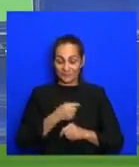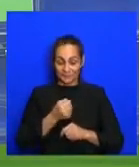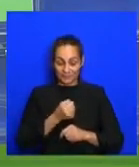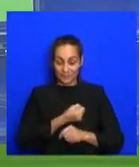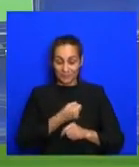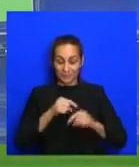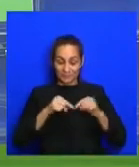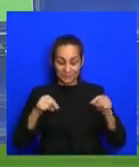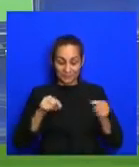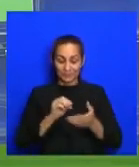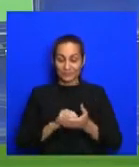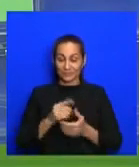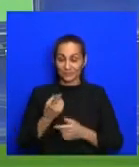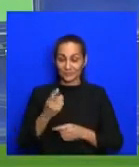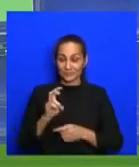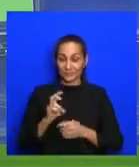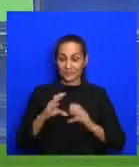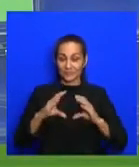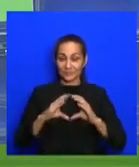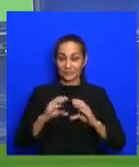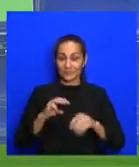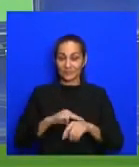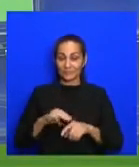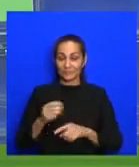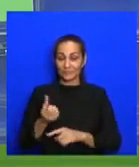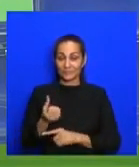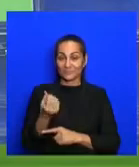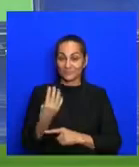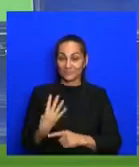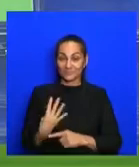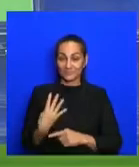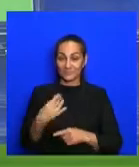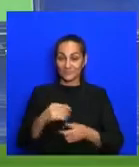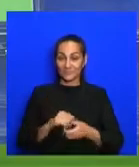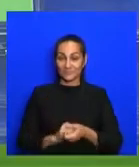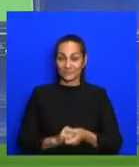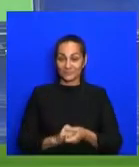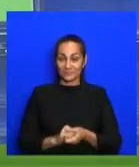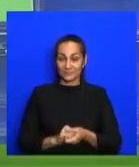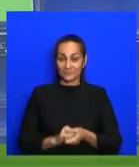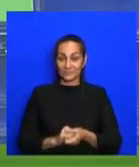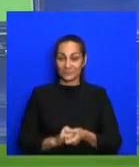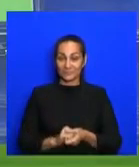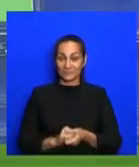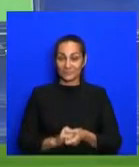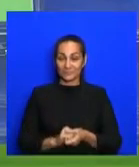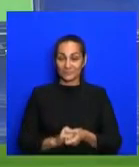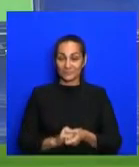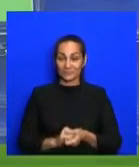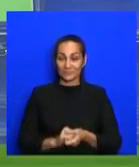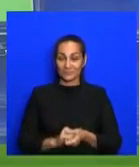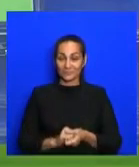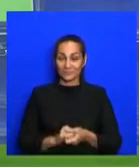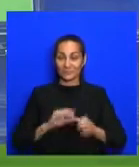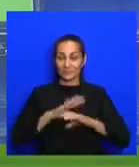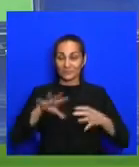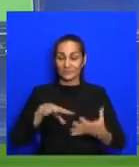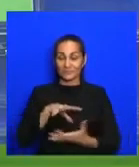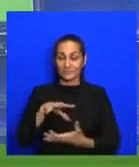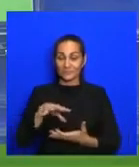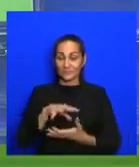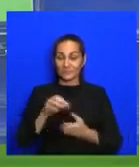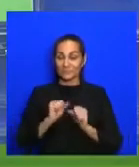números, faltam 15. Bola marrom, 64. Marrom, número 64. O globo